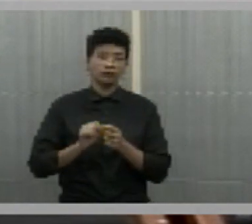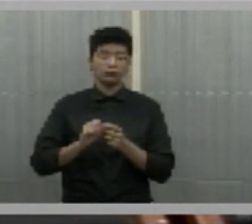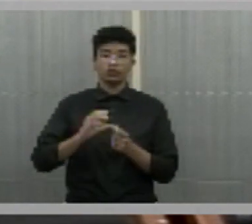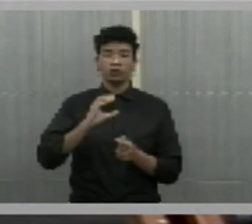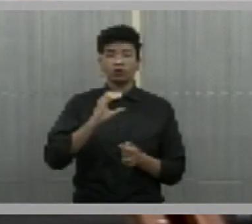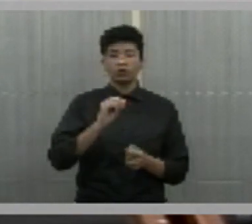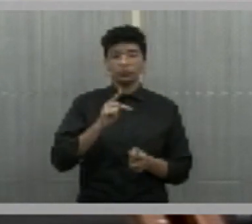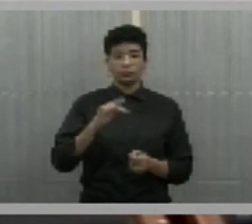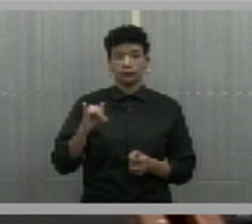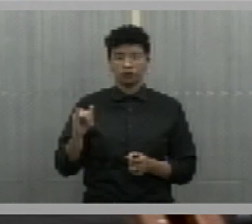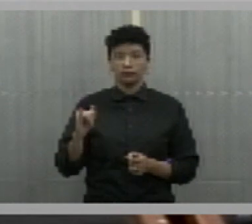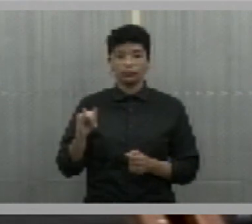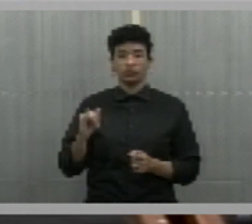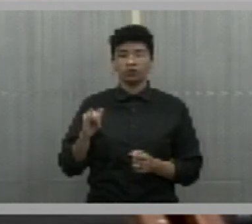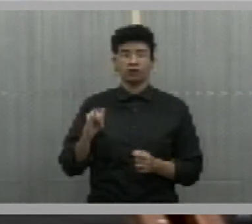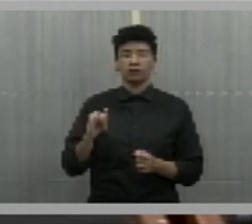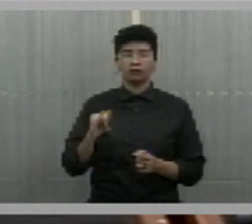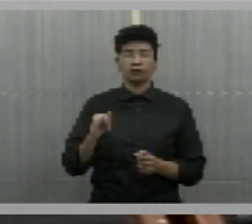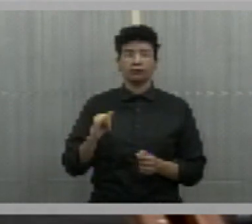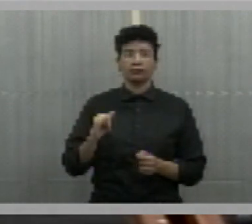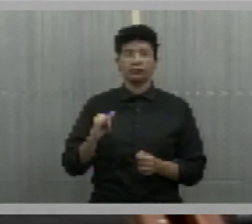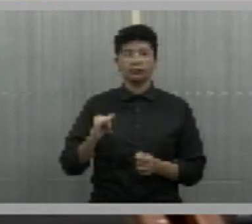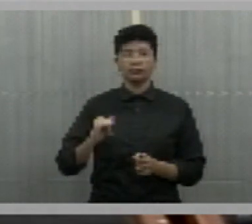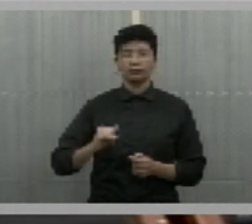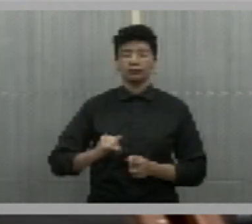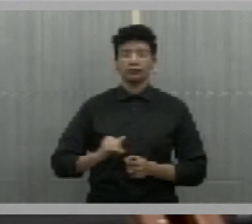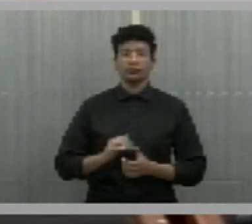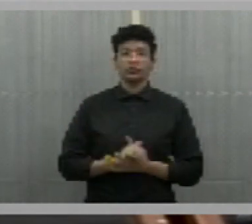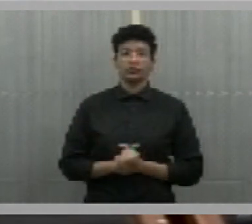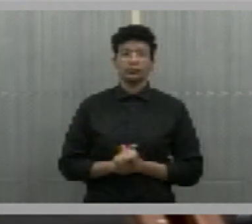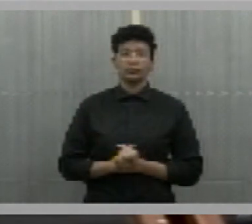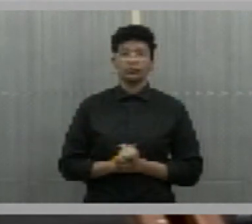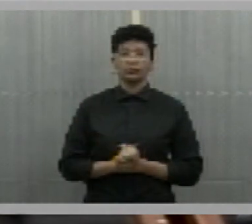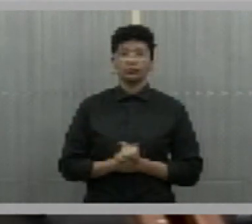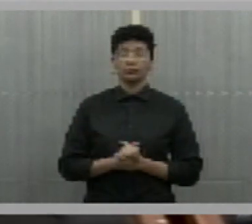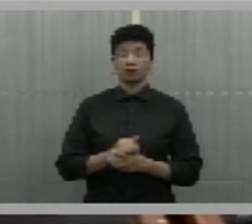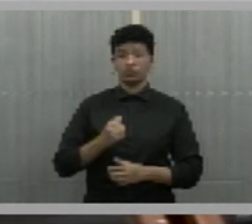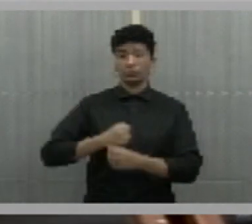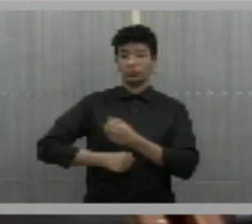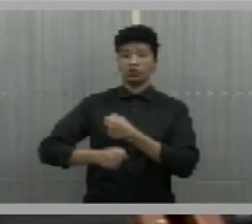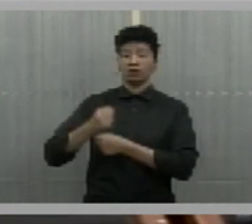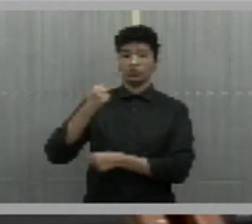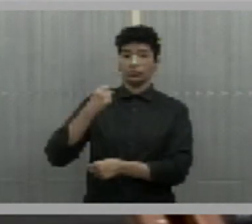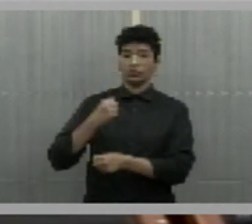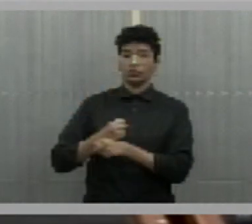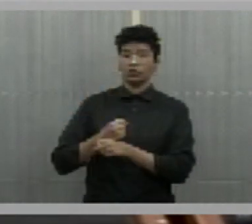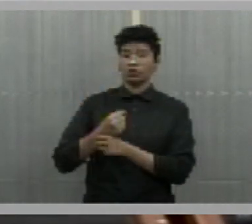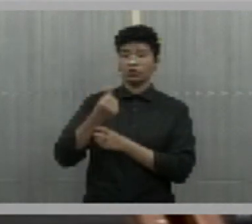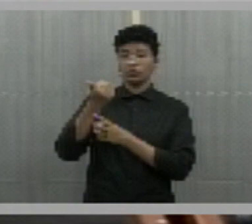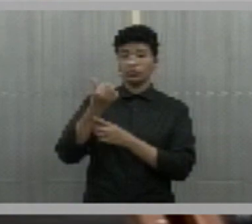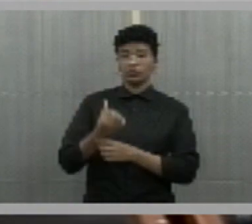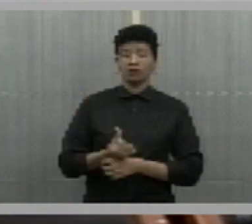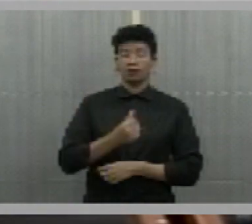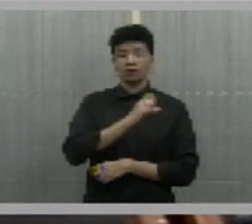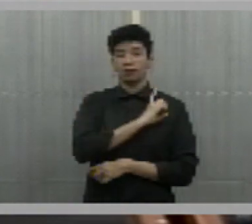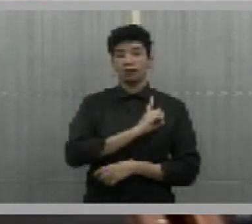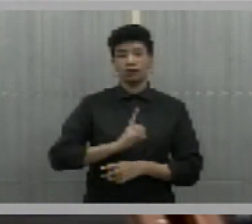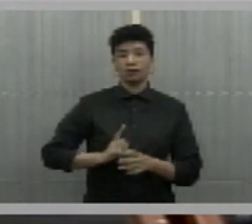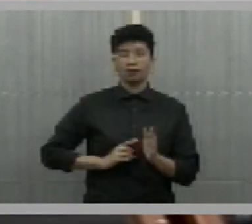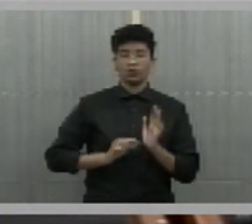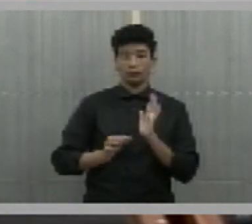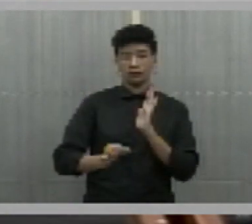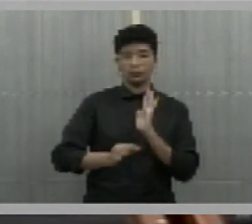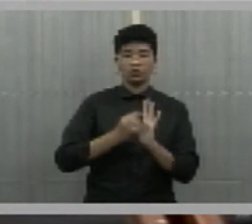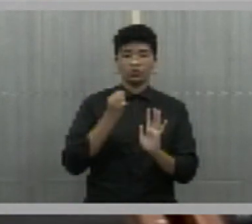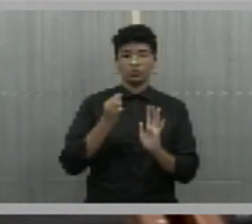CPI. A CPI, a qual no ano passado 16 parlamentares assinaram